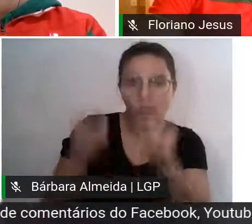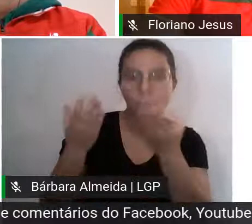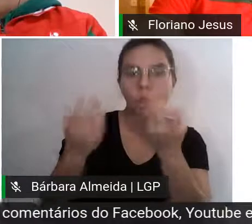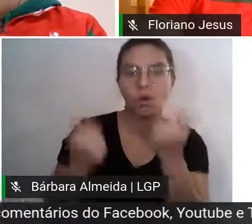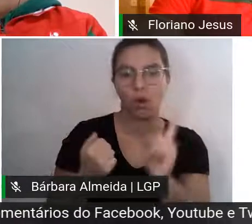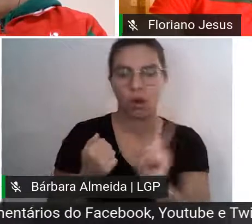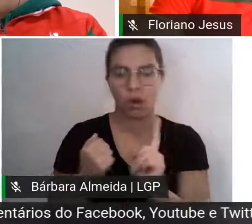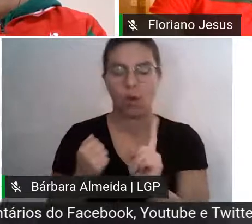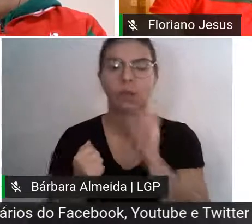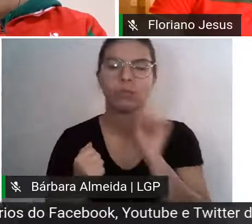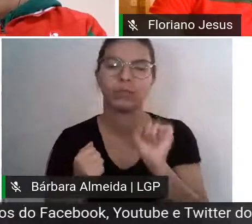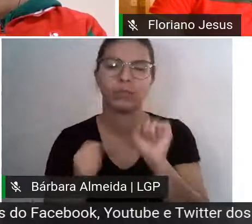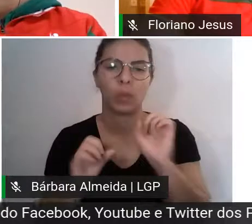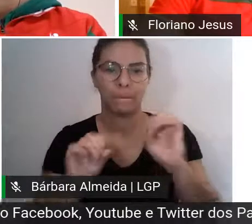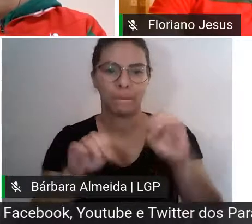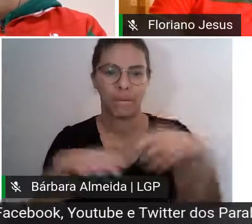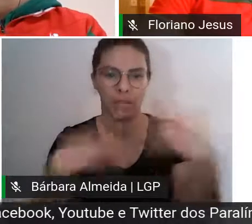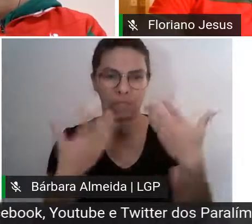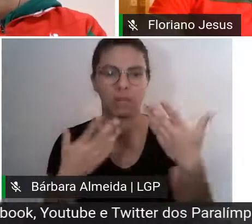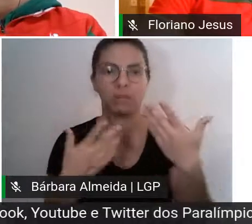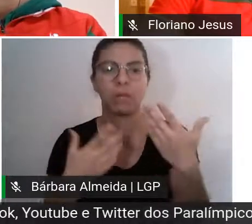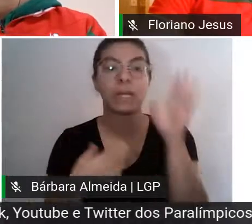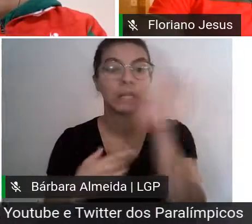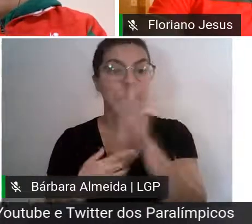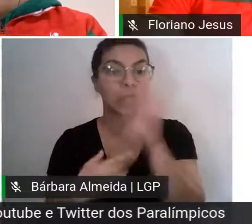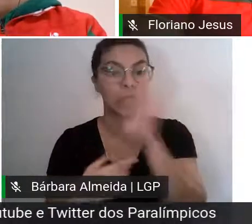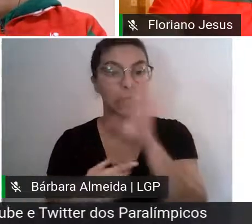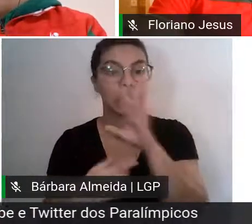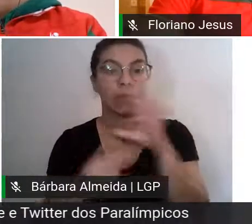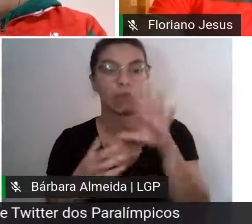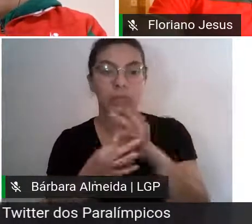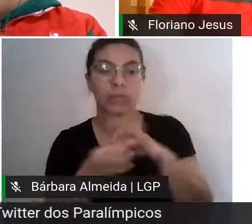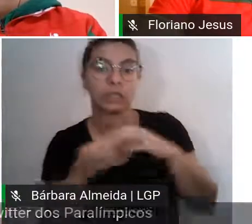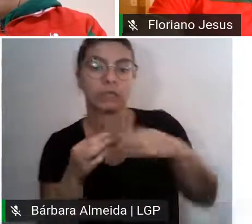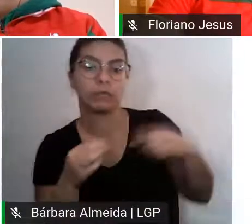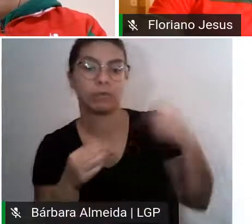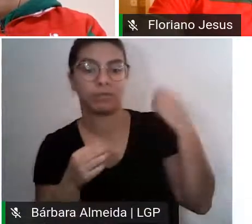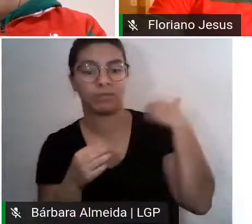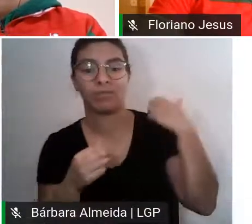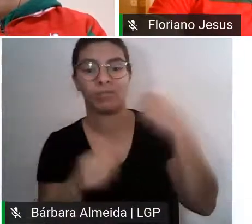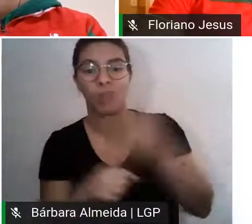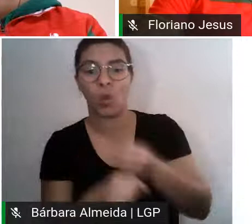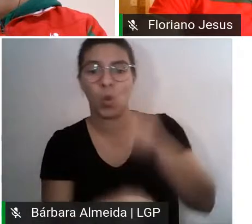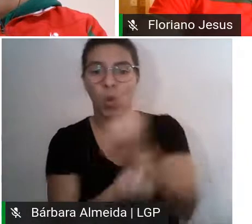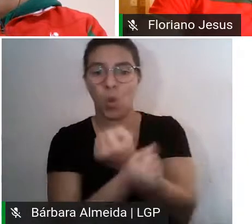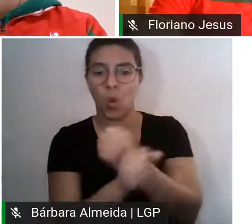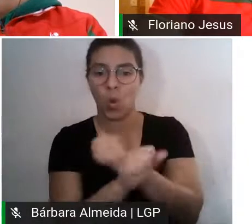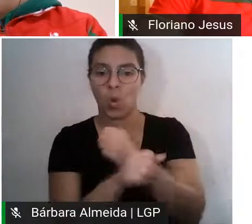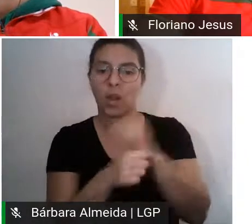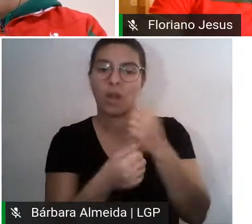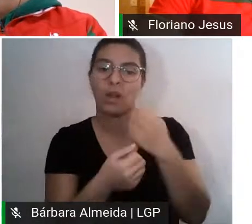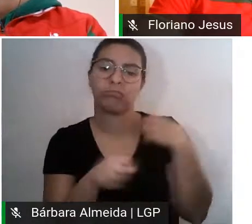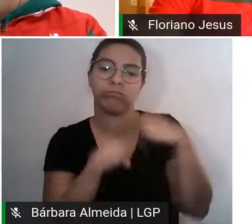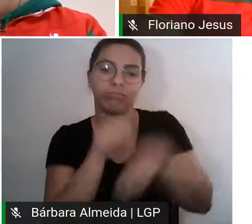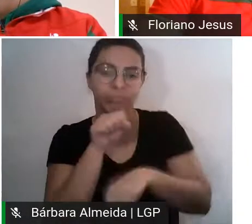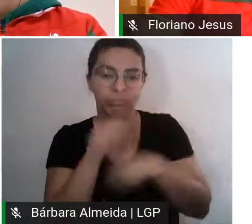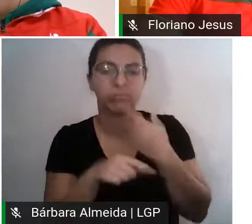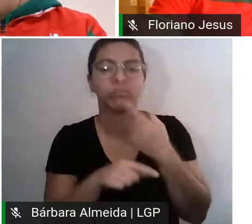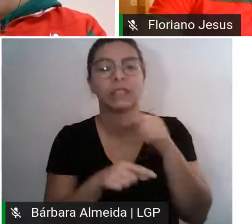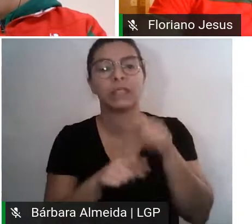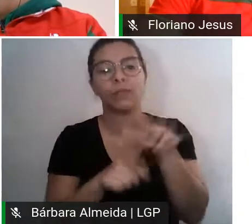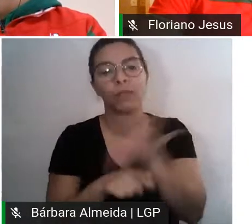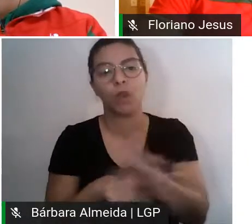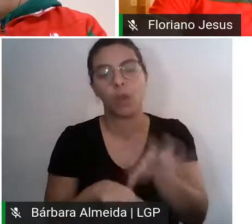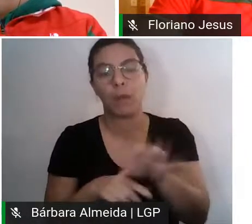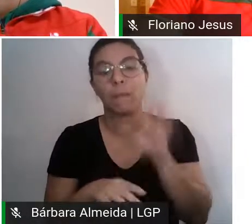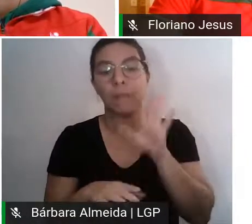início e uma lesão vertebromedular deste nível é esta classe e não interessava se era completa ou incompleta. E o basquete começou com o sistema